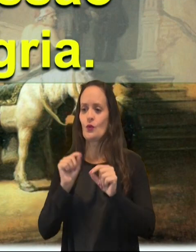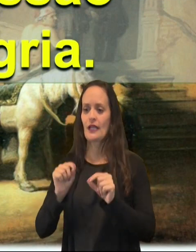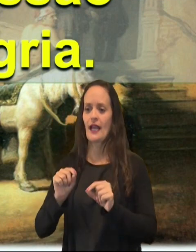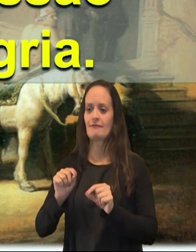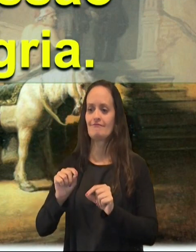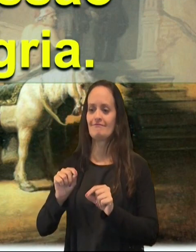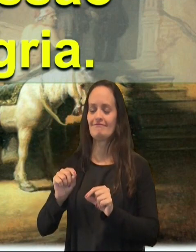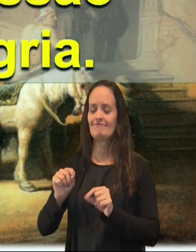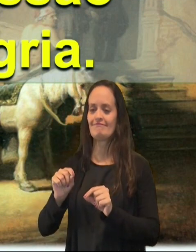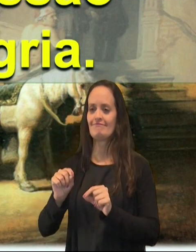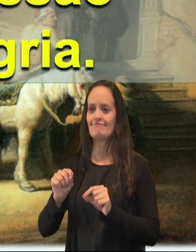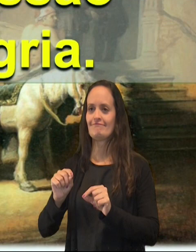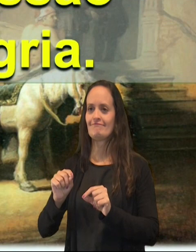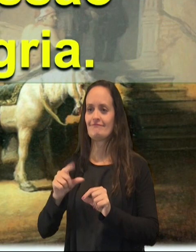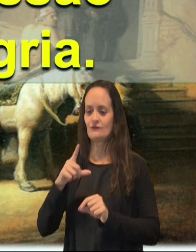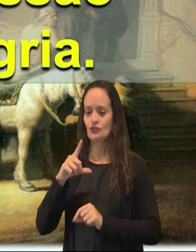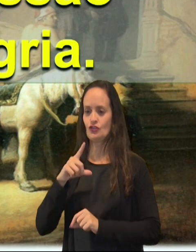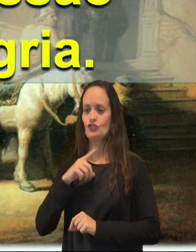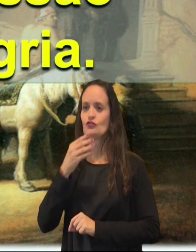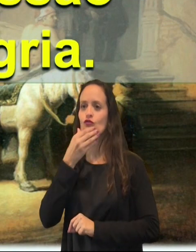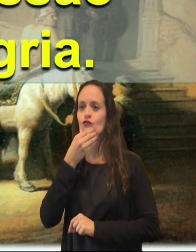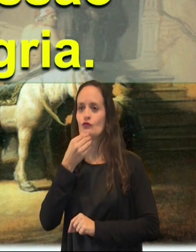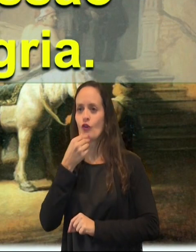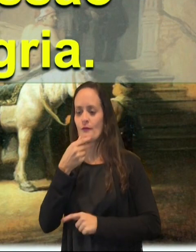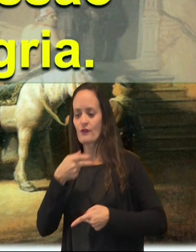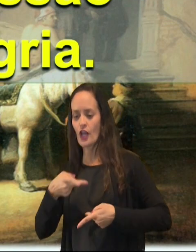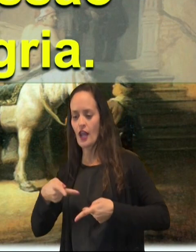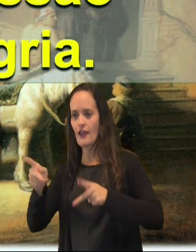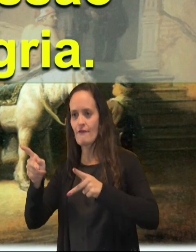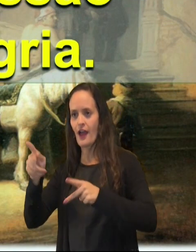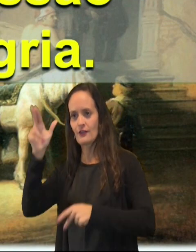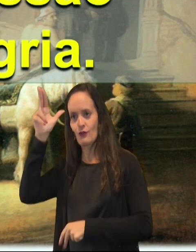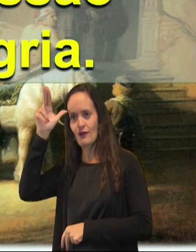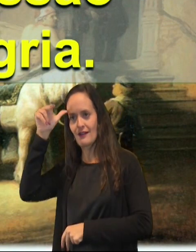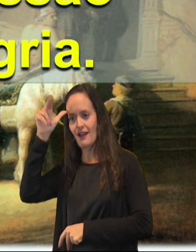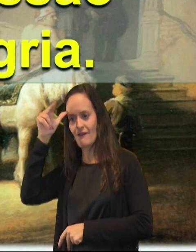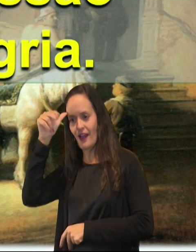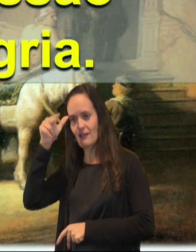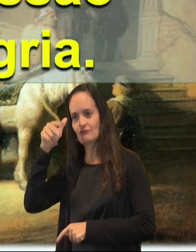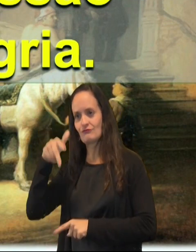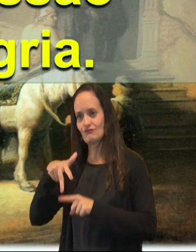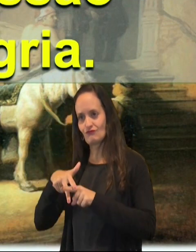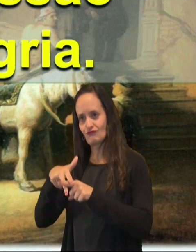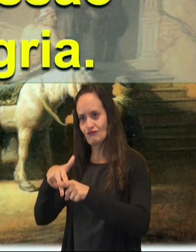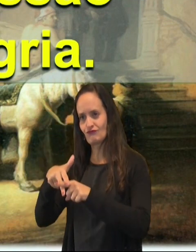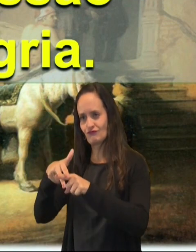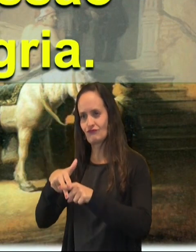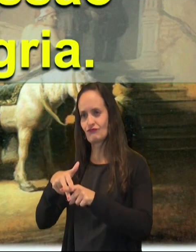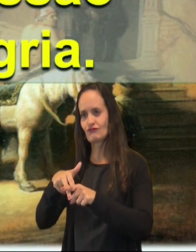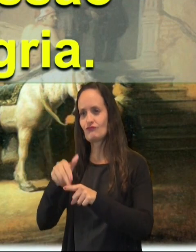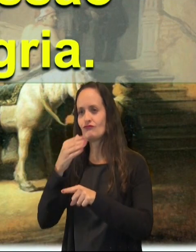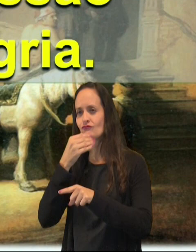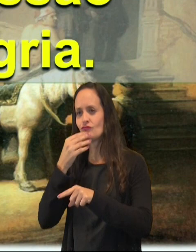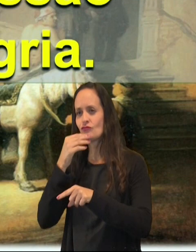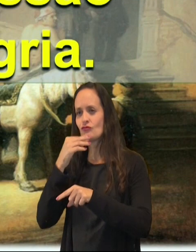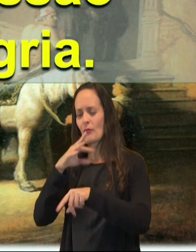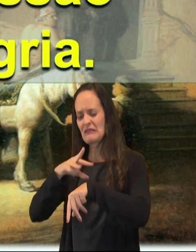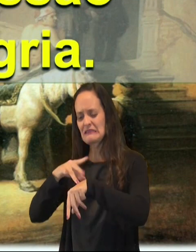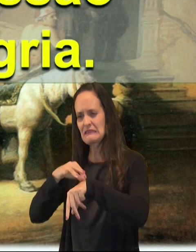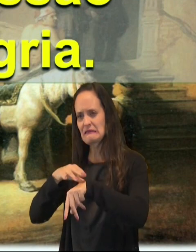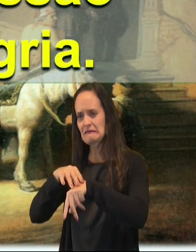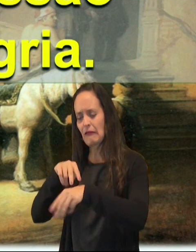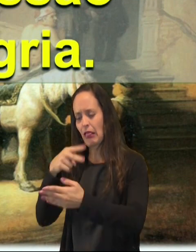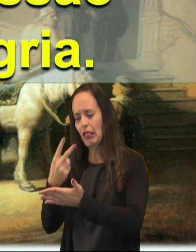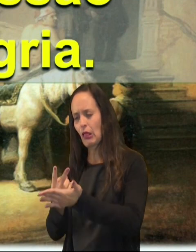na verdade, aquela pensão onde fora recebido. O homem que estava na estrada, o homem que estava